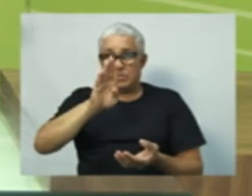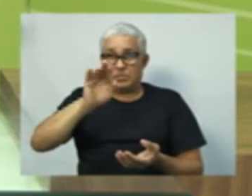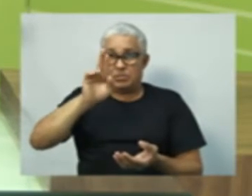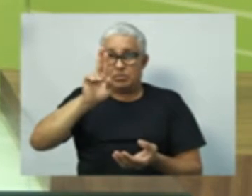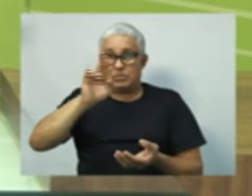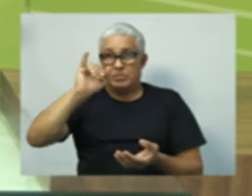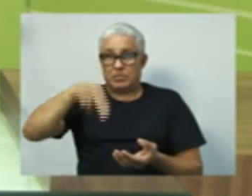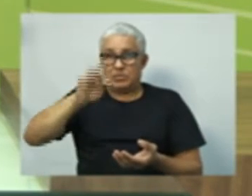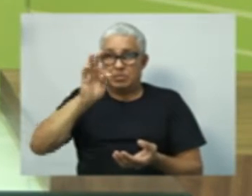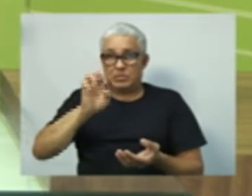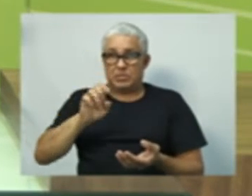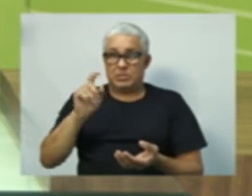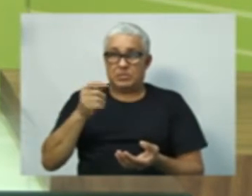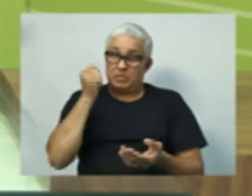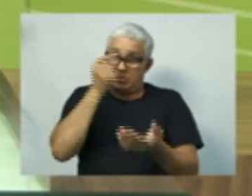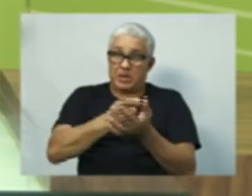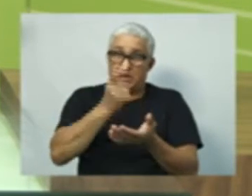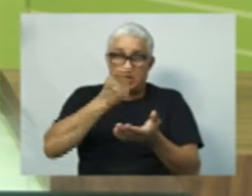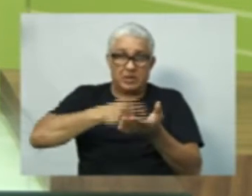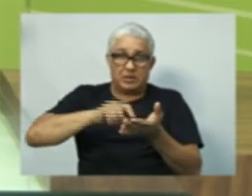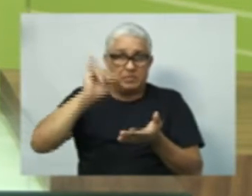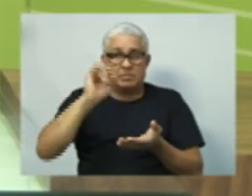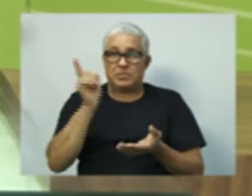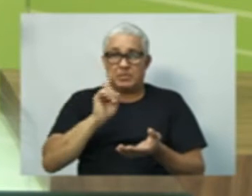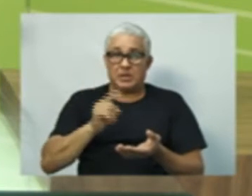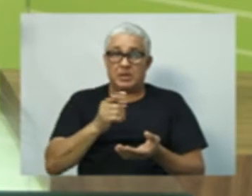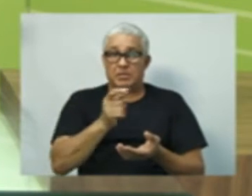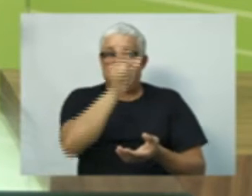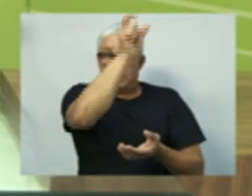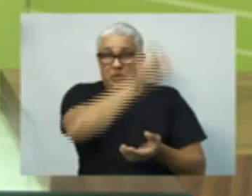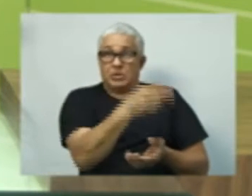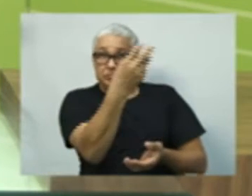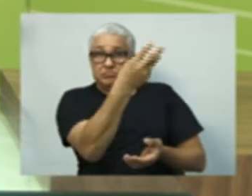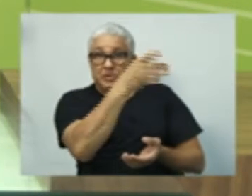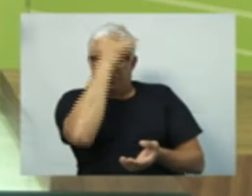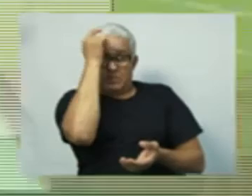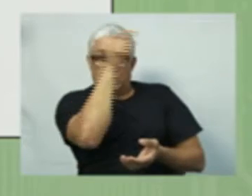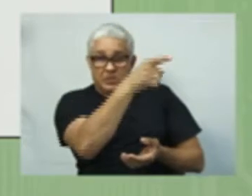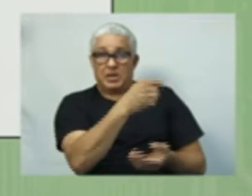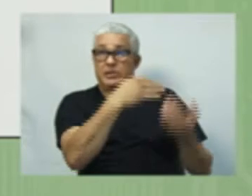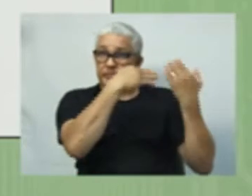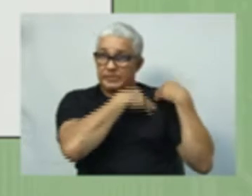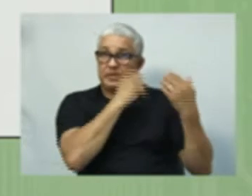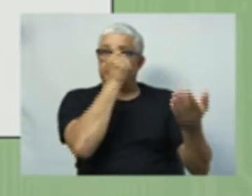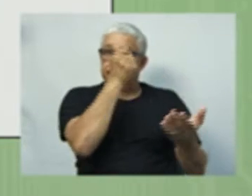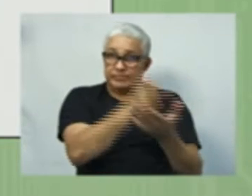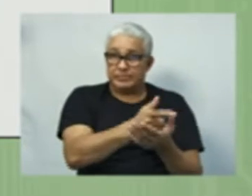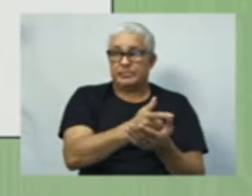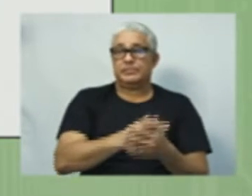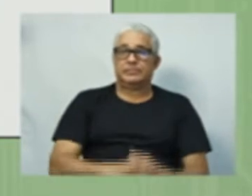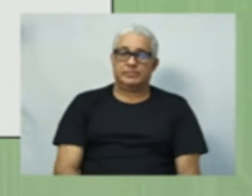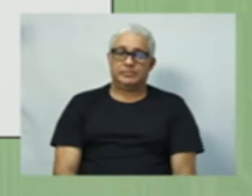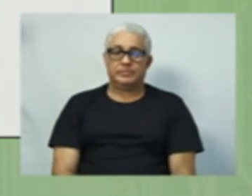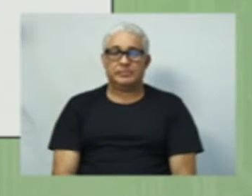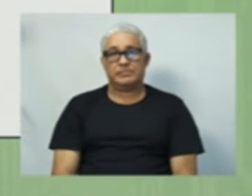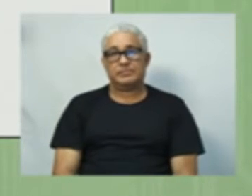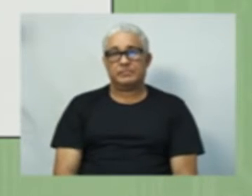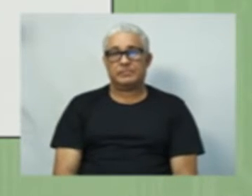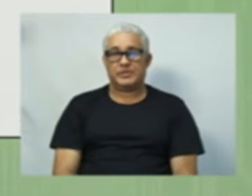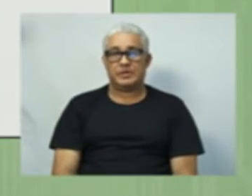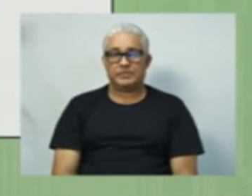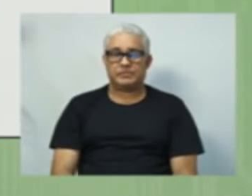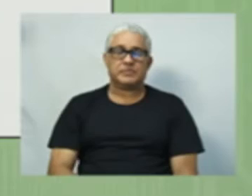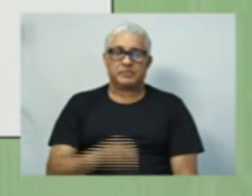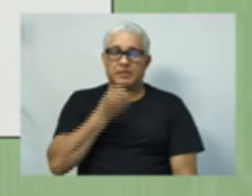terceira pessoa que vai ficar responsável pelo pagamento do tributo, certo, professor? Exatamente. Esse exemplo foi